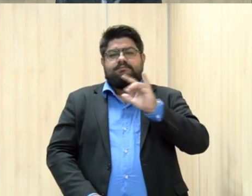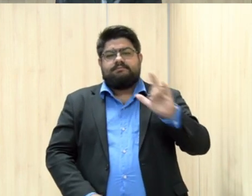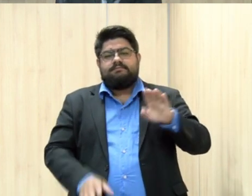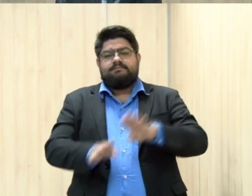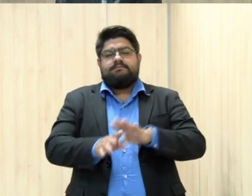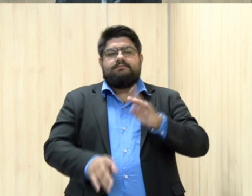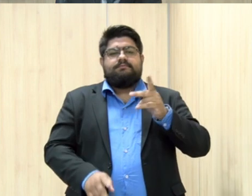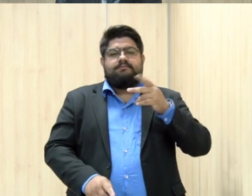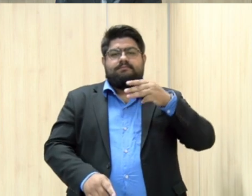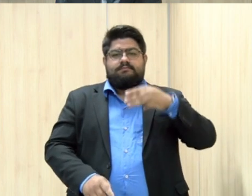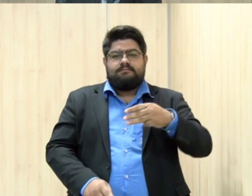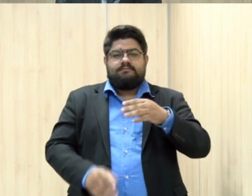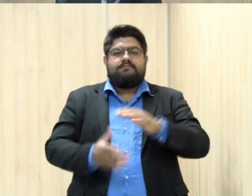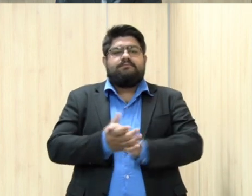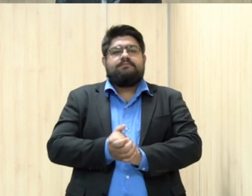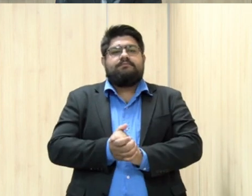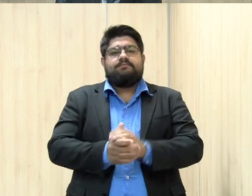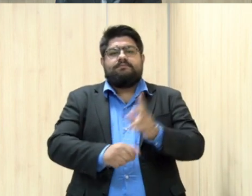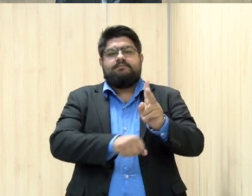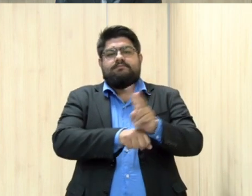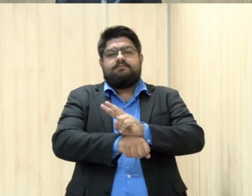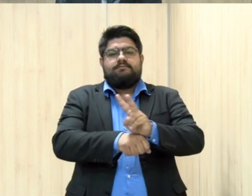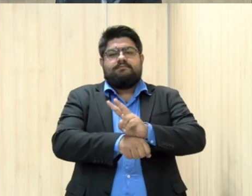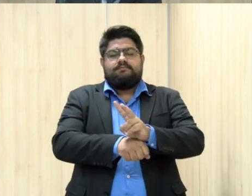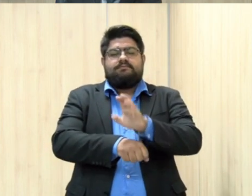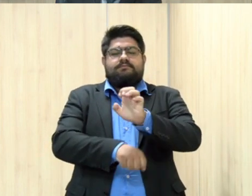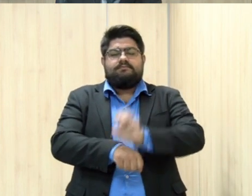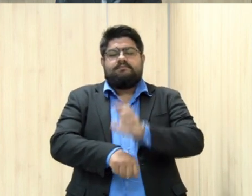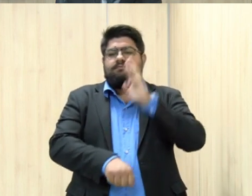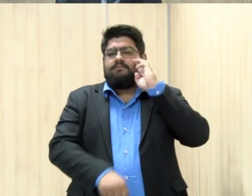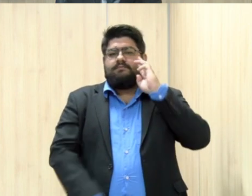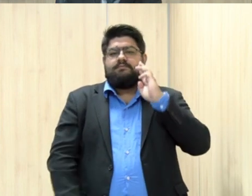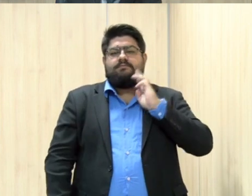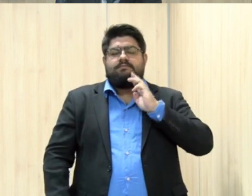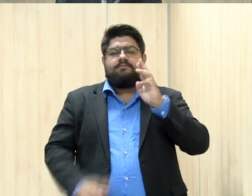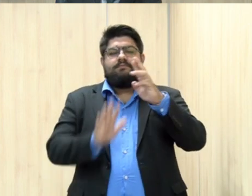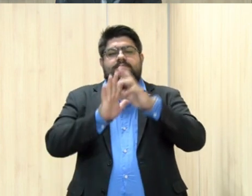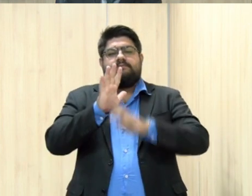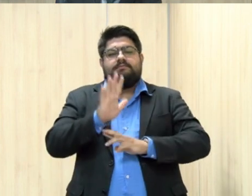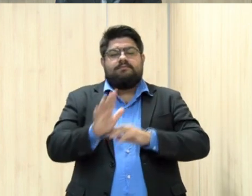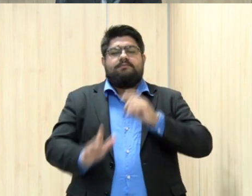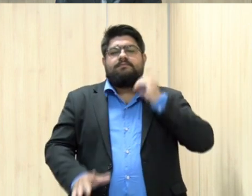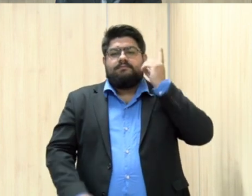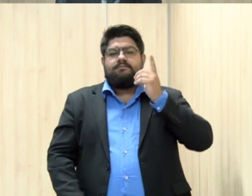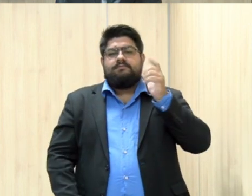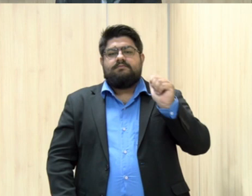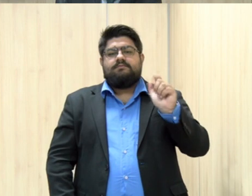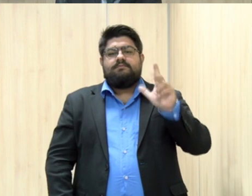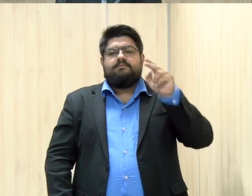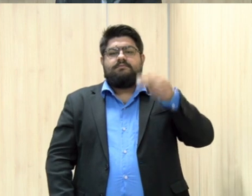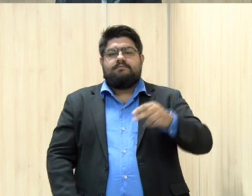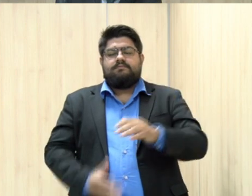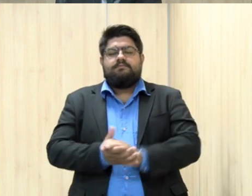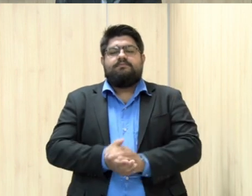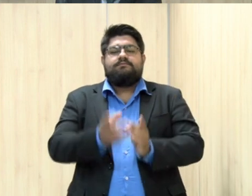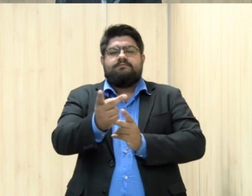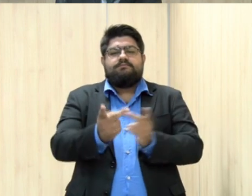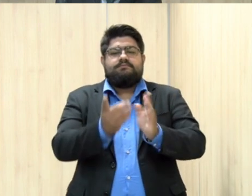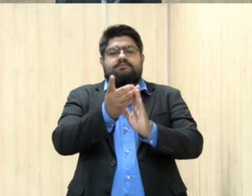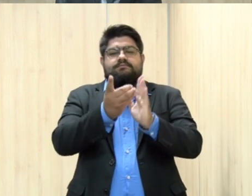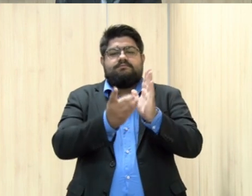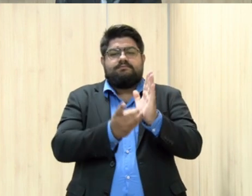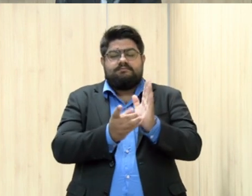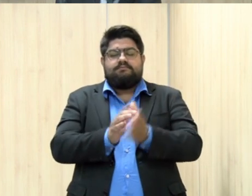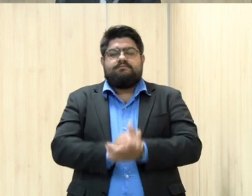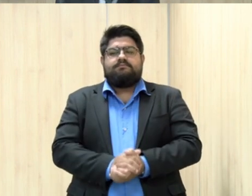as guardas municipais no âmbito do Estado de Rondônia para relatar Deputado Alan Queiroz projeto de decreto